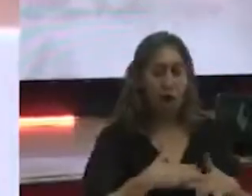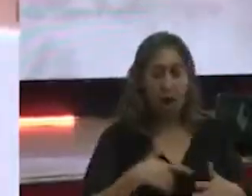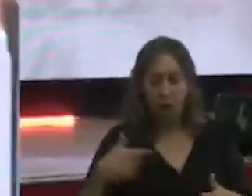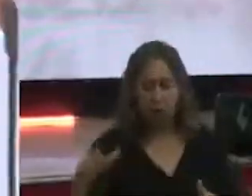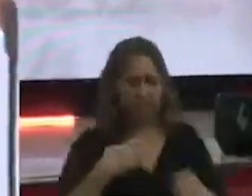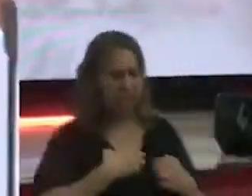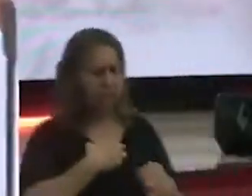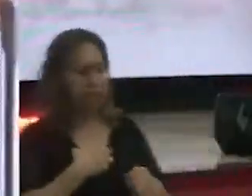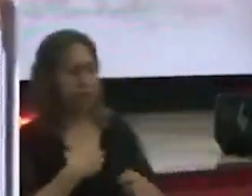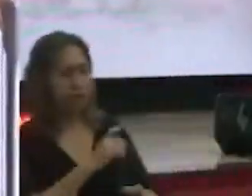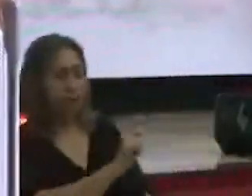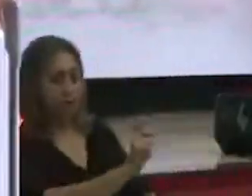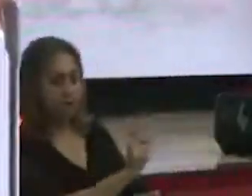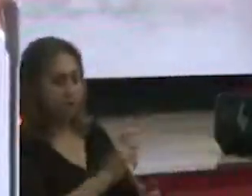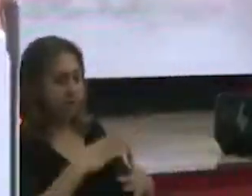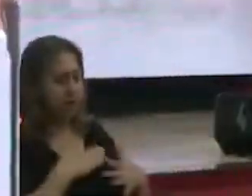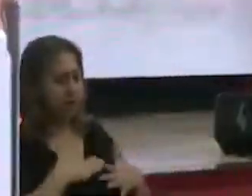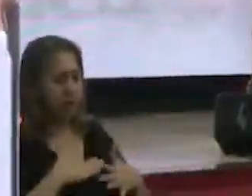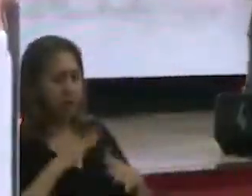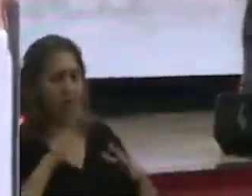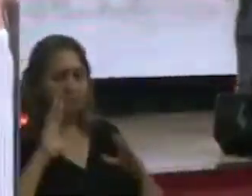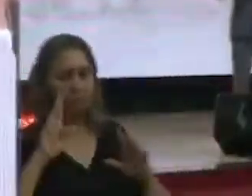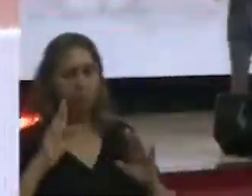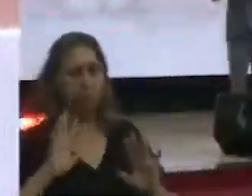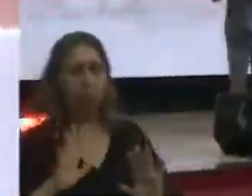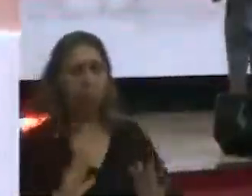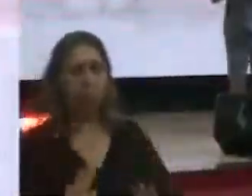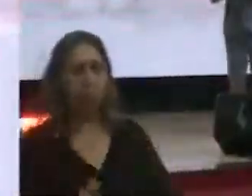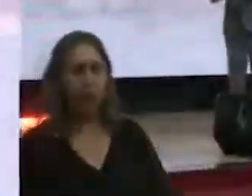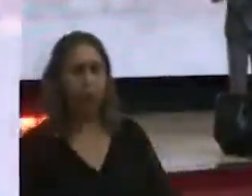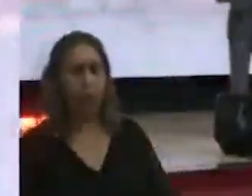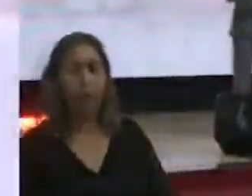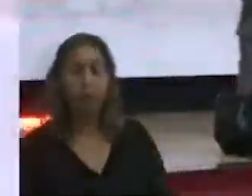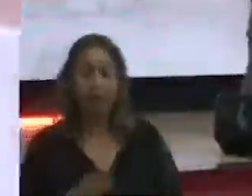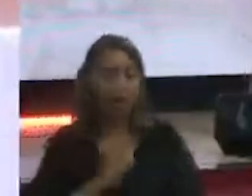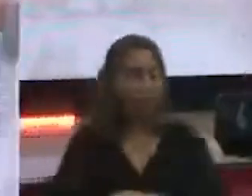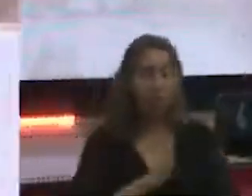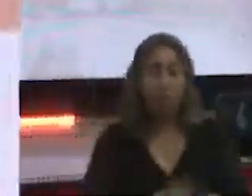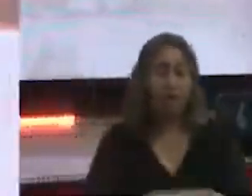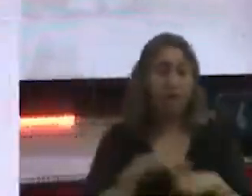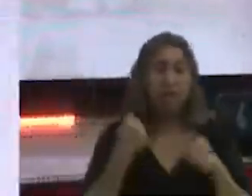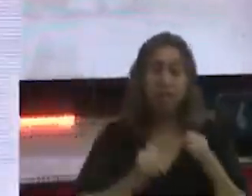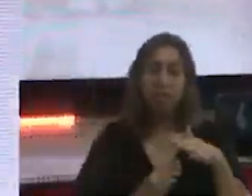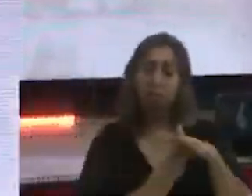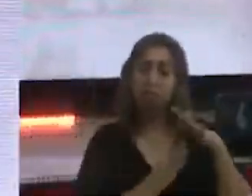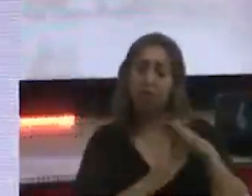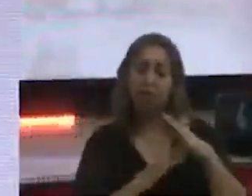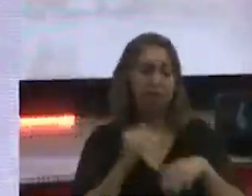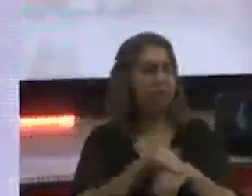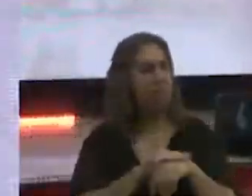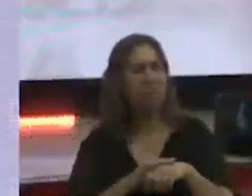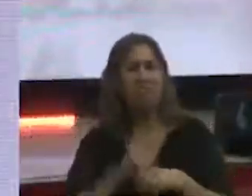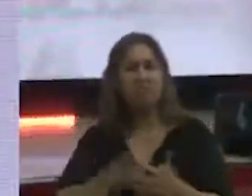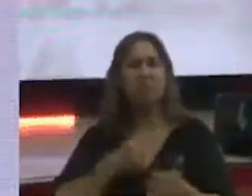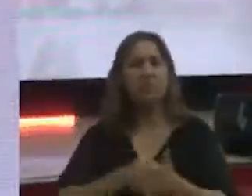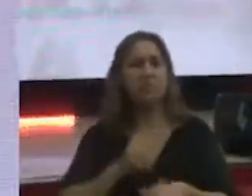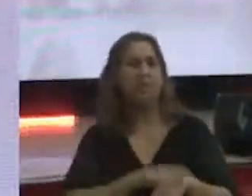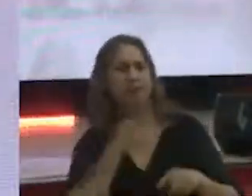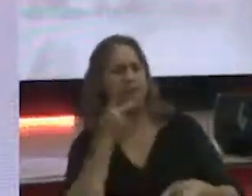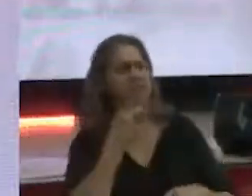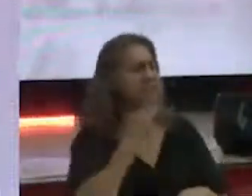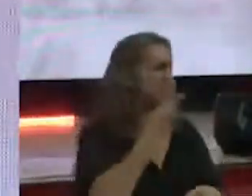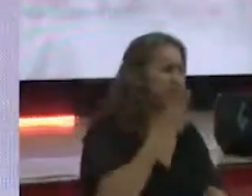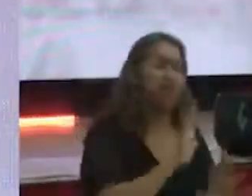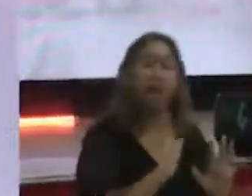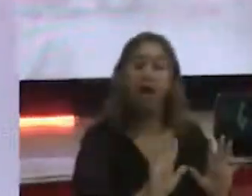você não tem como conversar existe momento que você tem que dar um tempo existe momento que você não pode forçar a barra